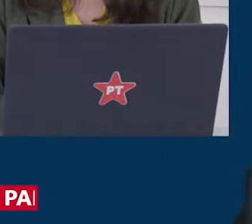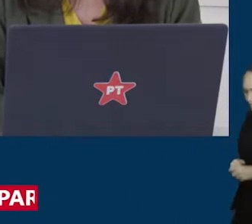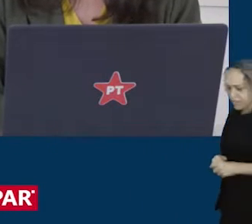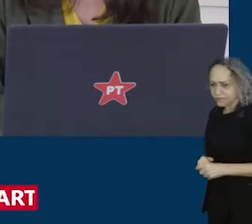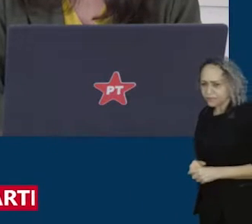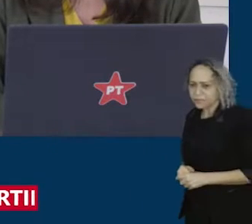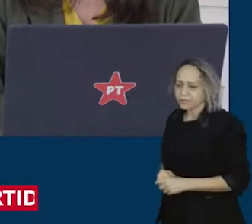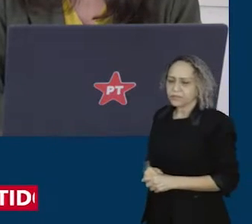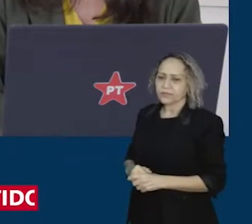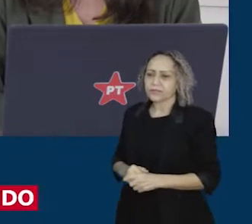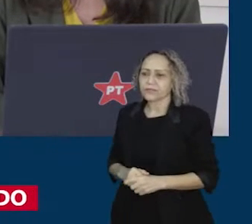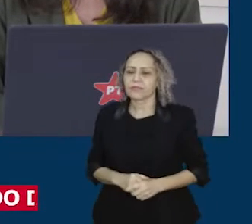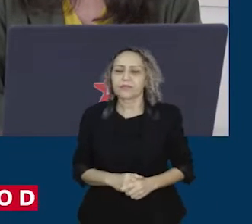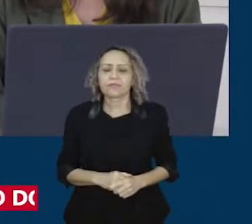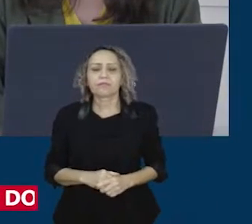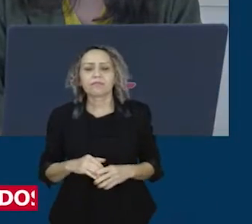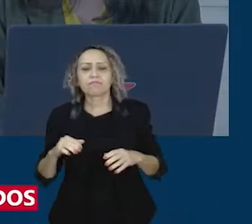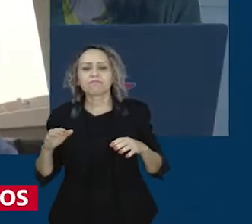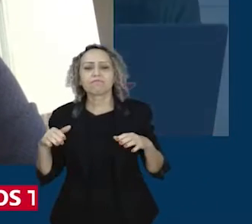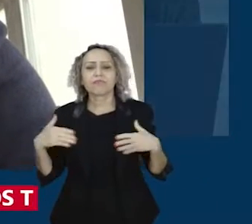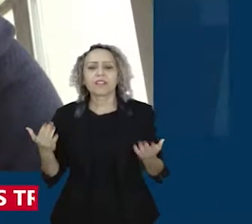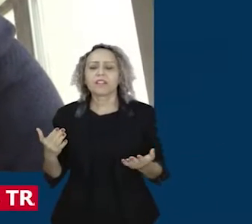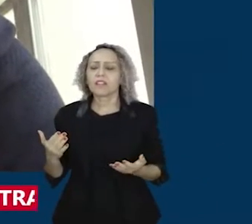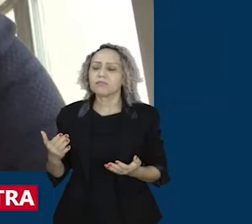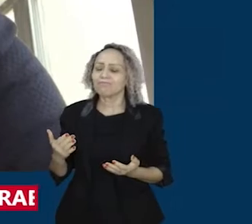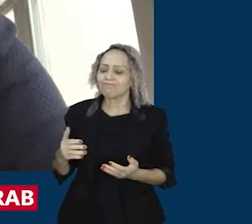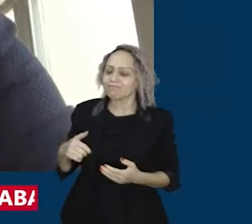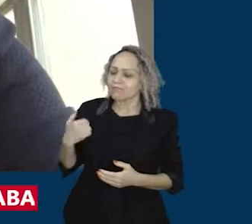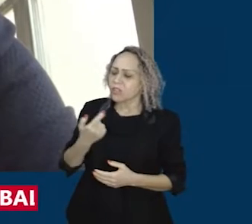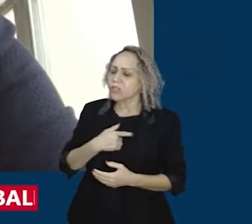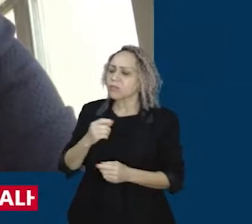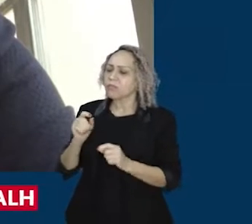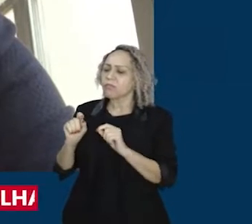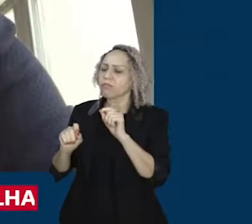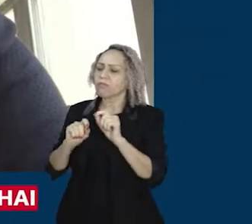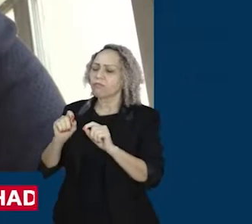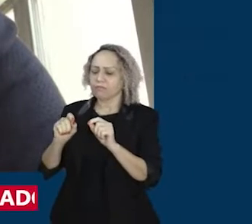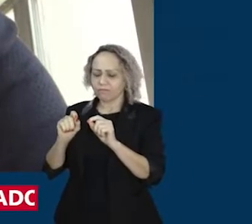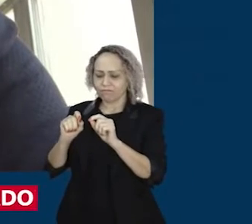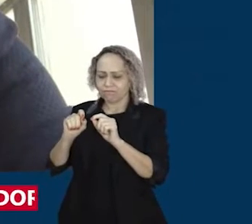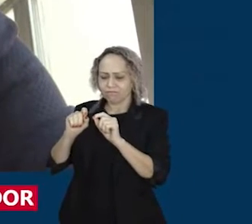está se fazendo é um projeto e uma construção